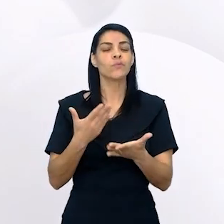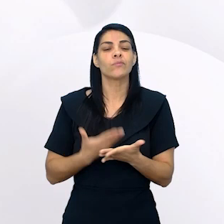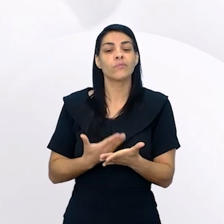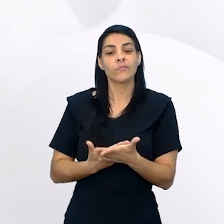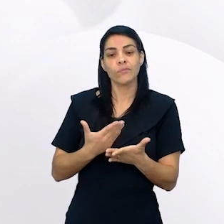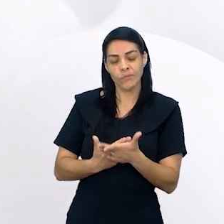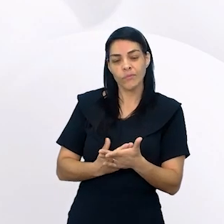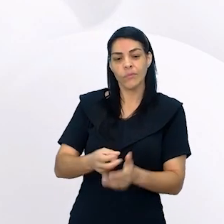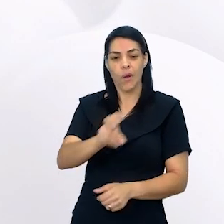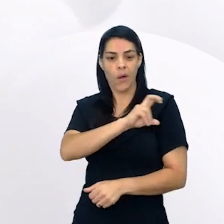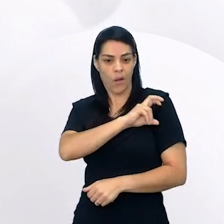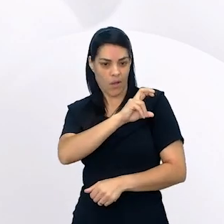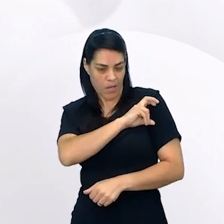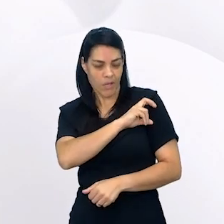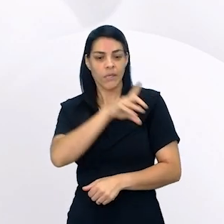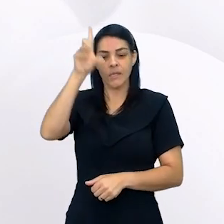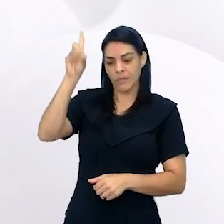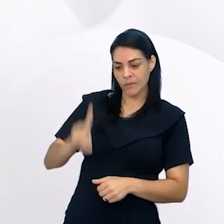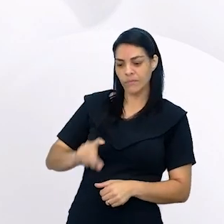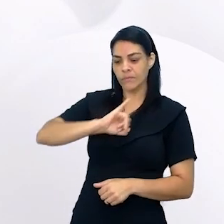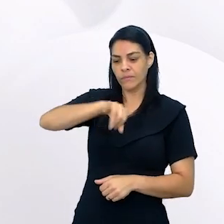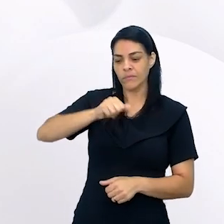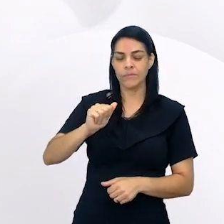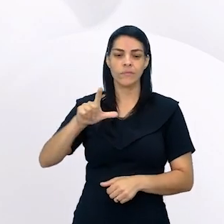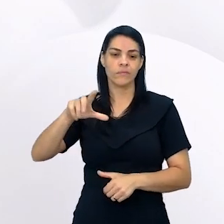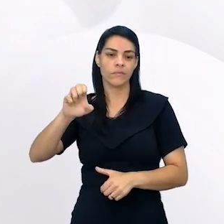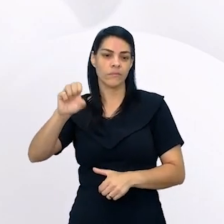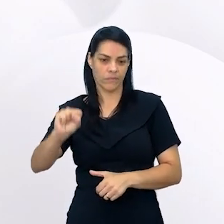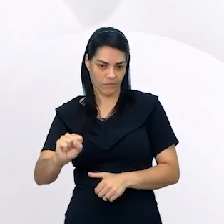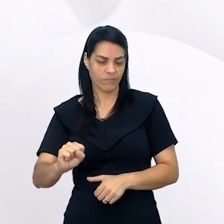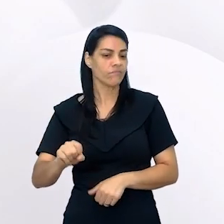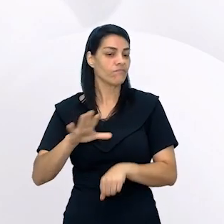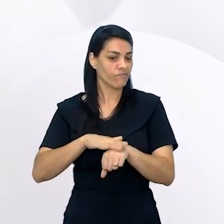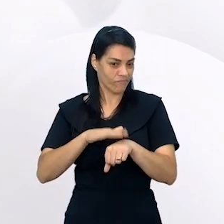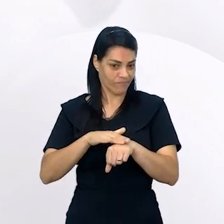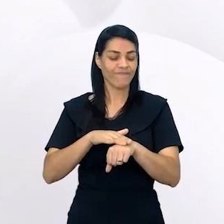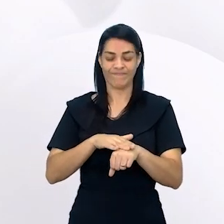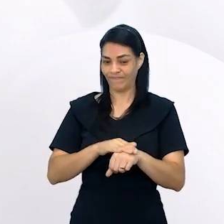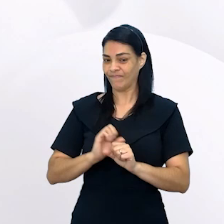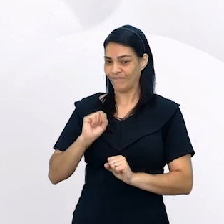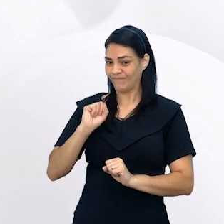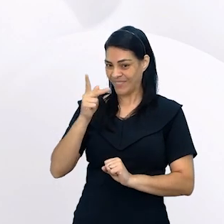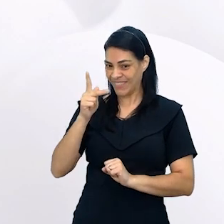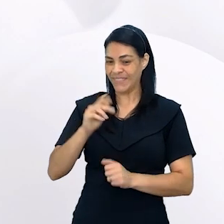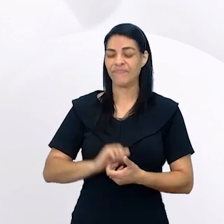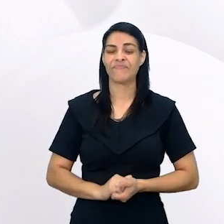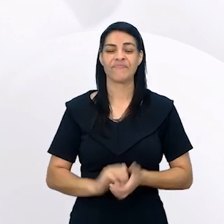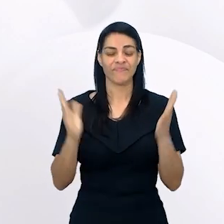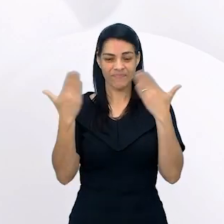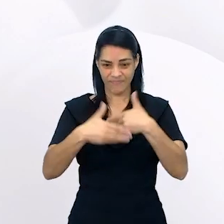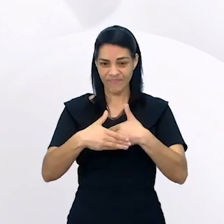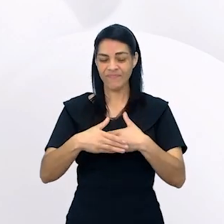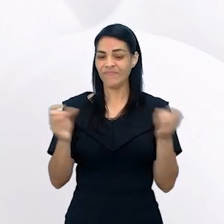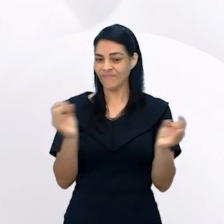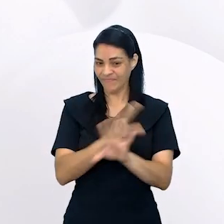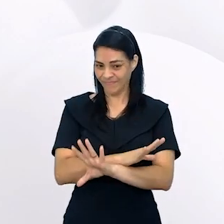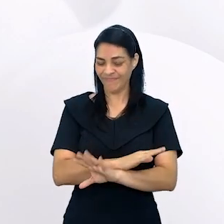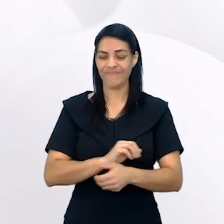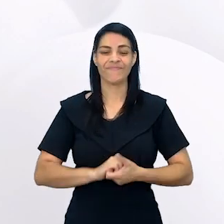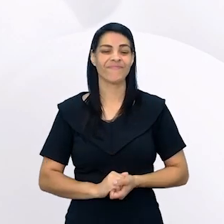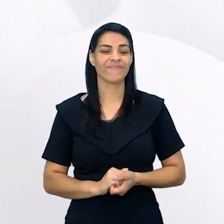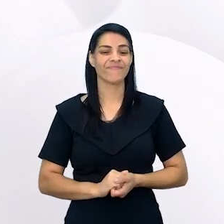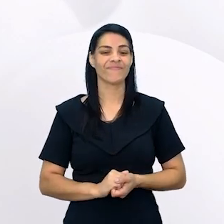estudantes do quinto ano da Diretoria de Jales fizeram fizeram então tá aí